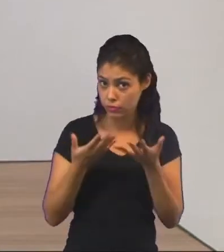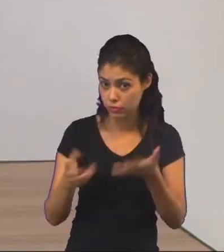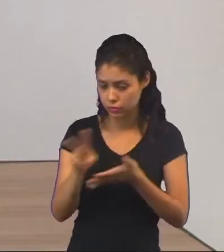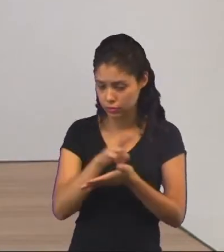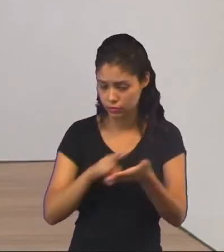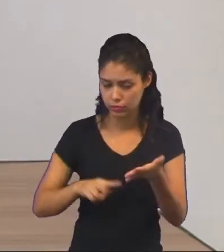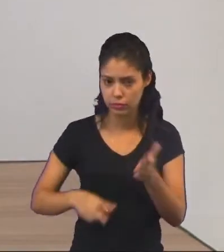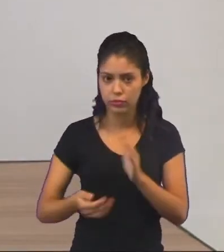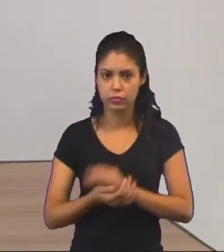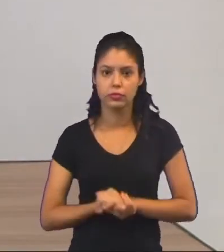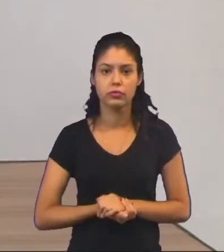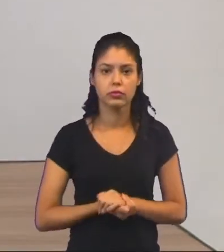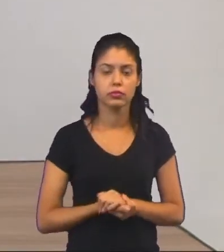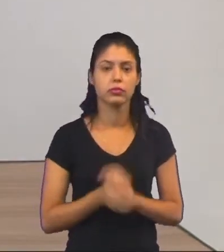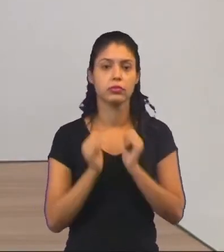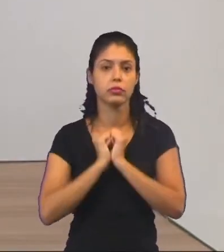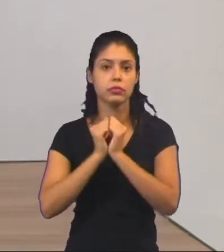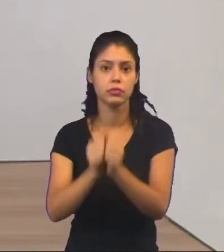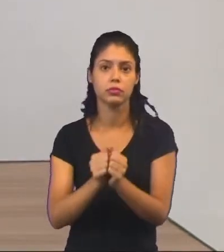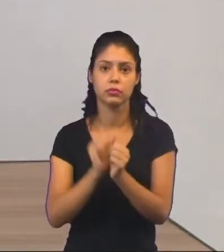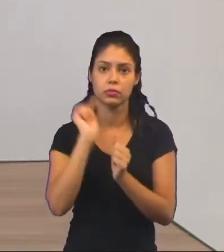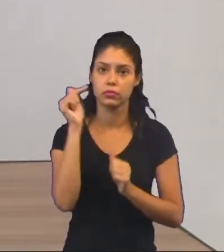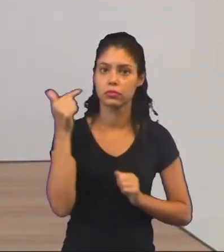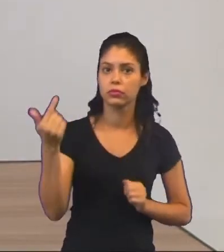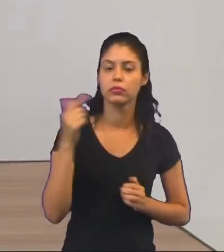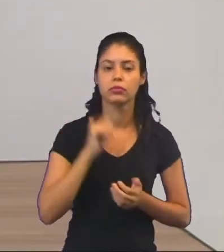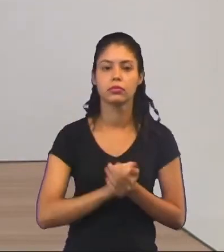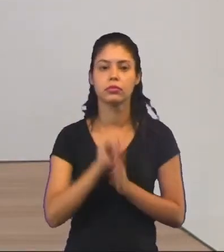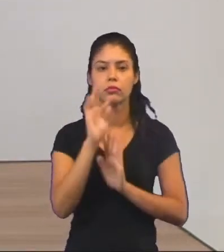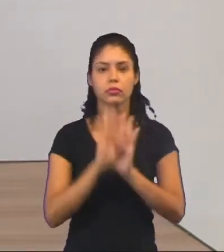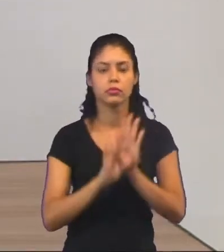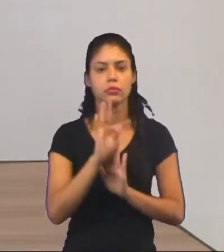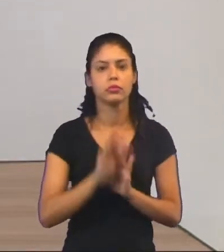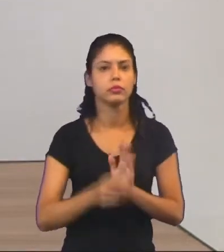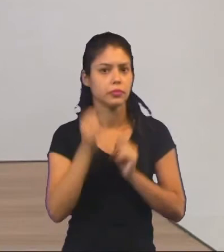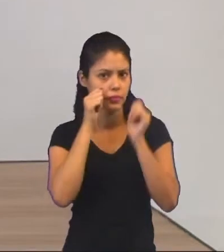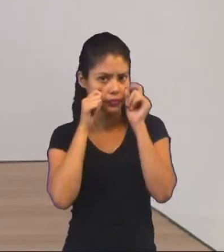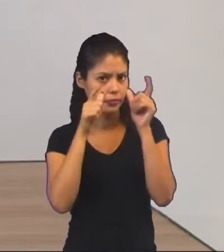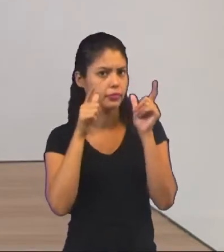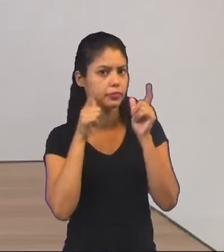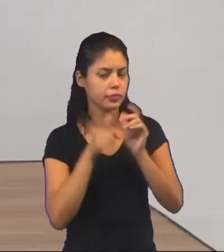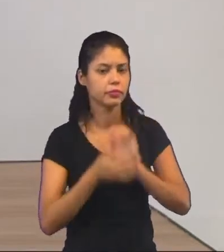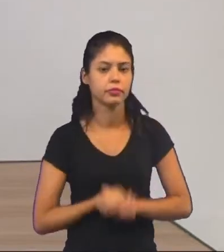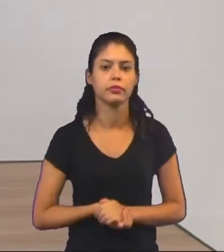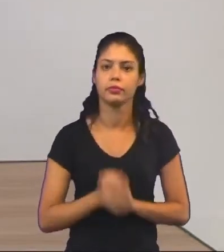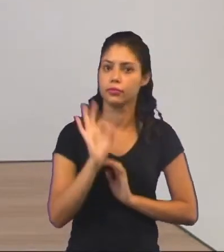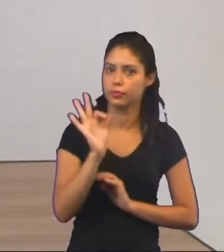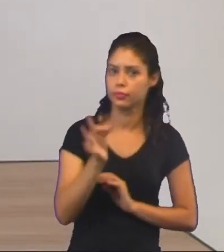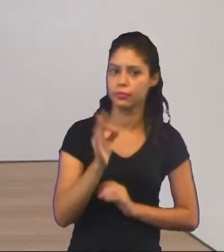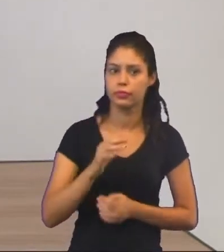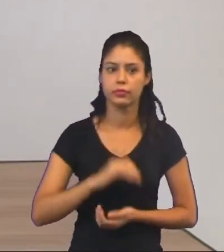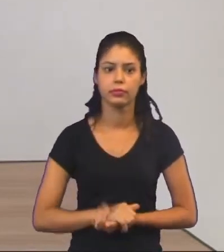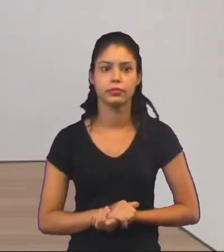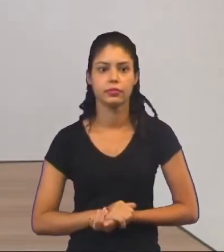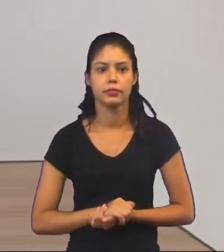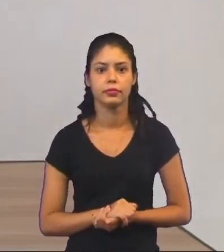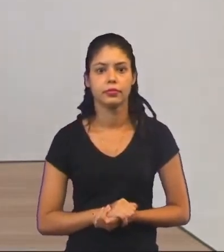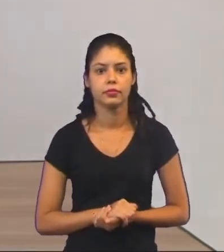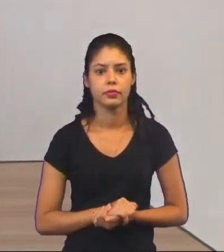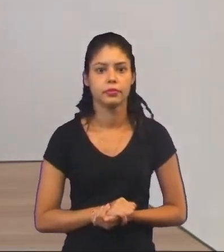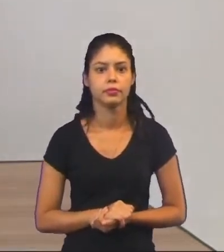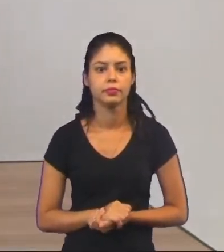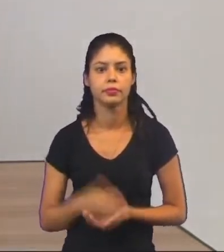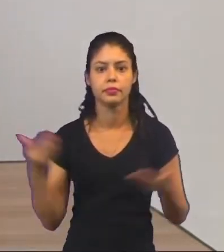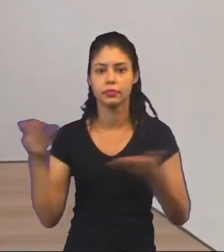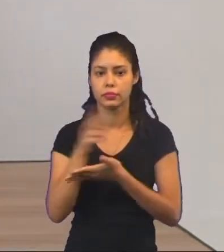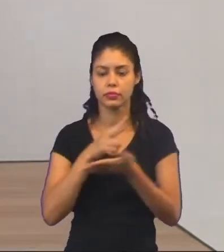vocês leiam comigo o nosso próximo texto, mas prestem bastante atenção, tá certo, turminha? Vamos lá fazer a